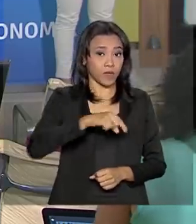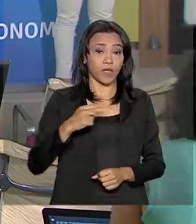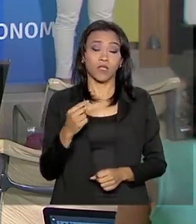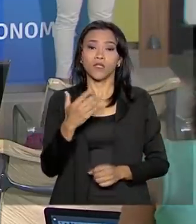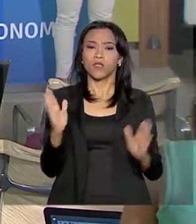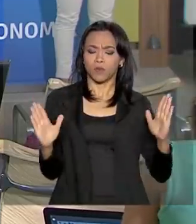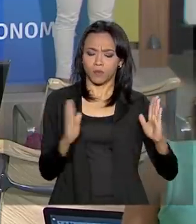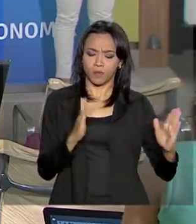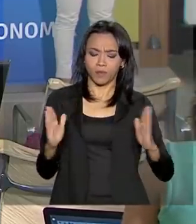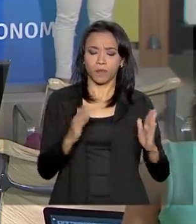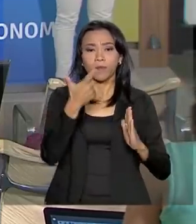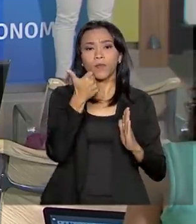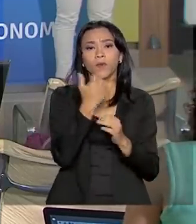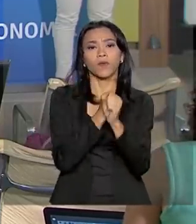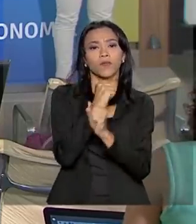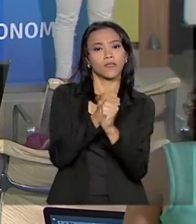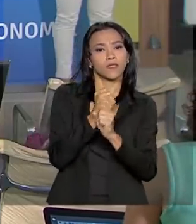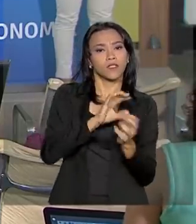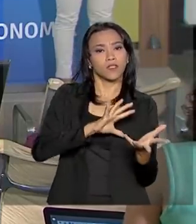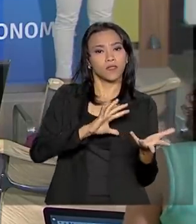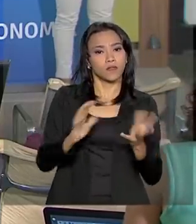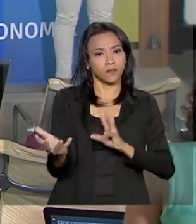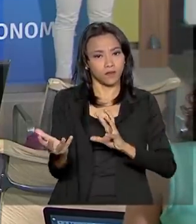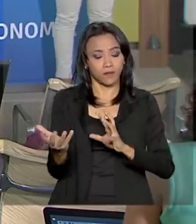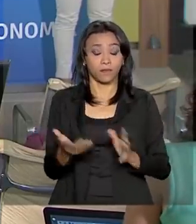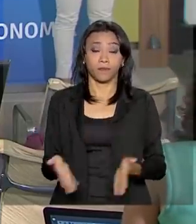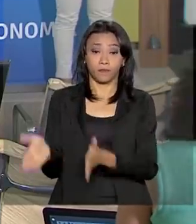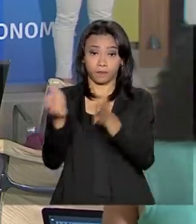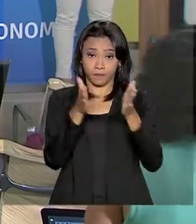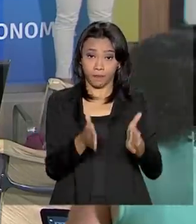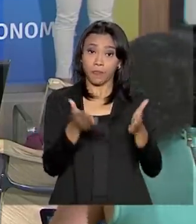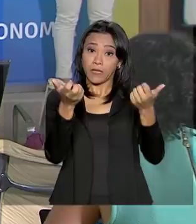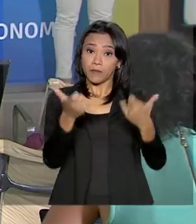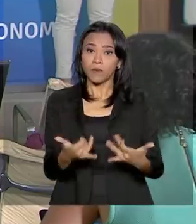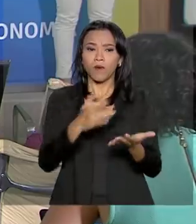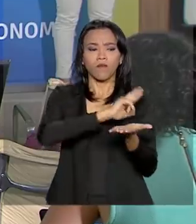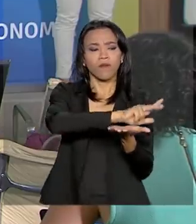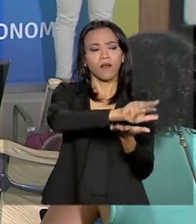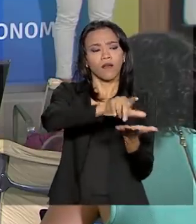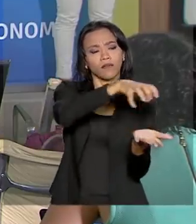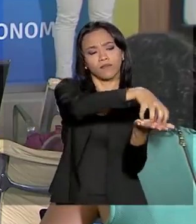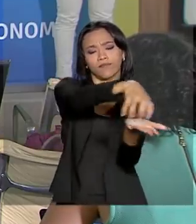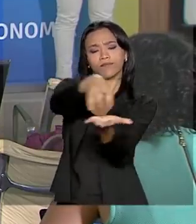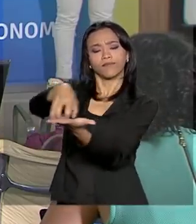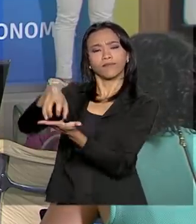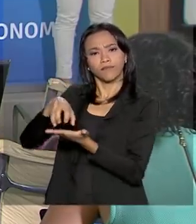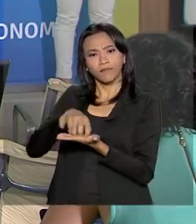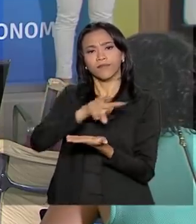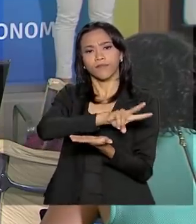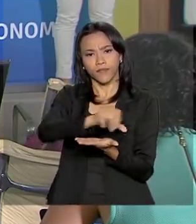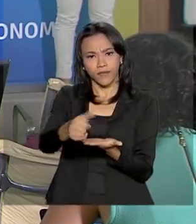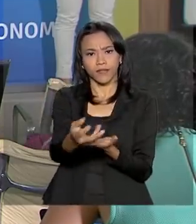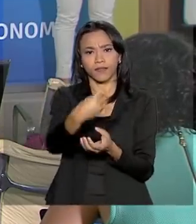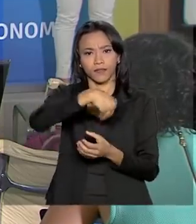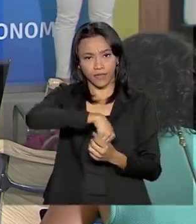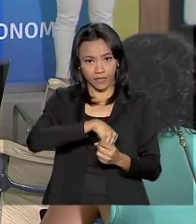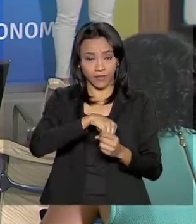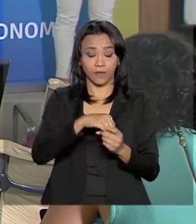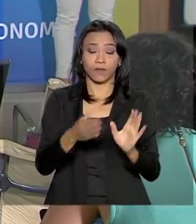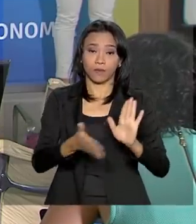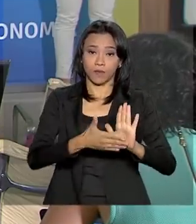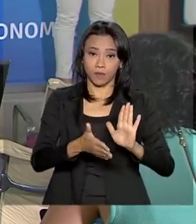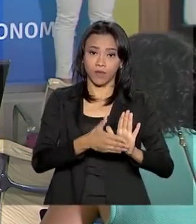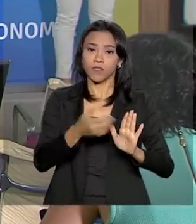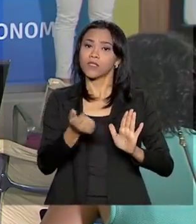disso, eles também falaram que a questão, que vários setores devem ser englobados nessa reforma. Fala-se sobre como deve ser